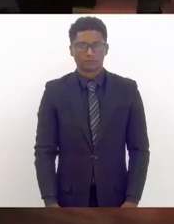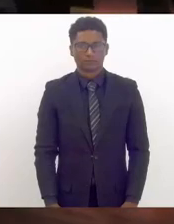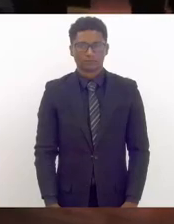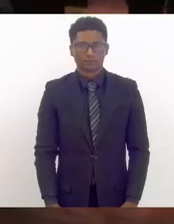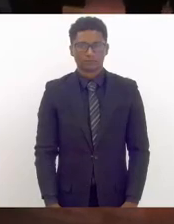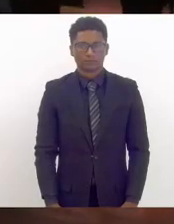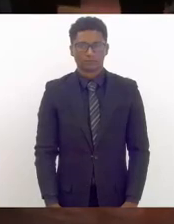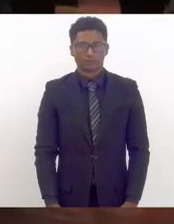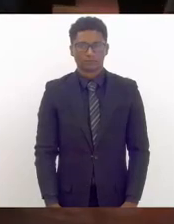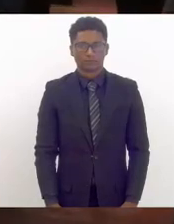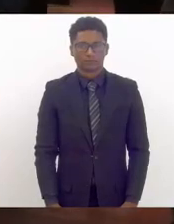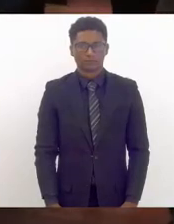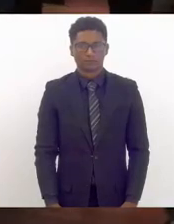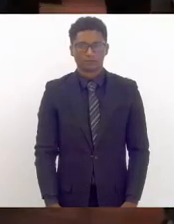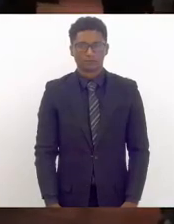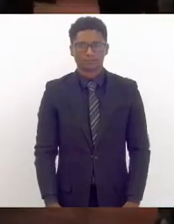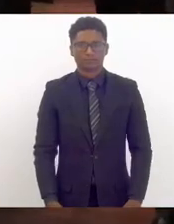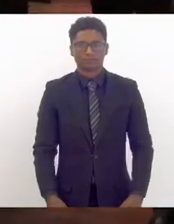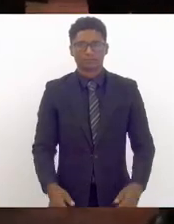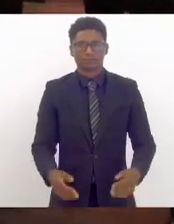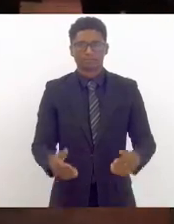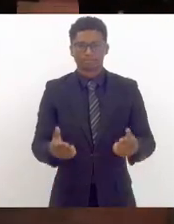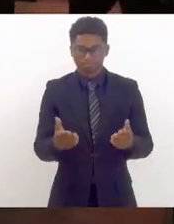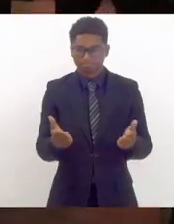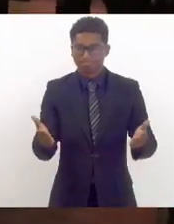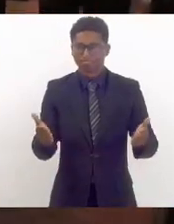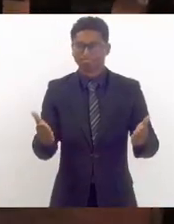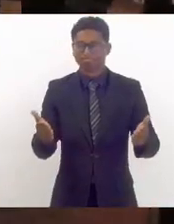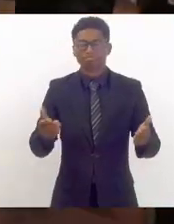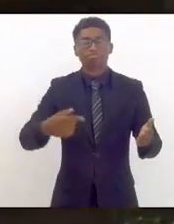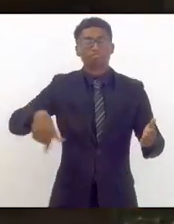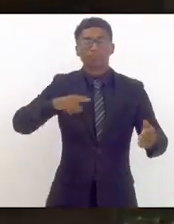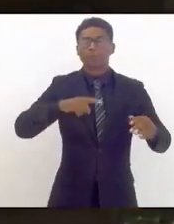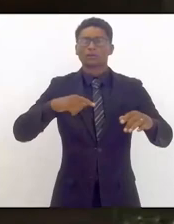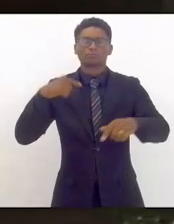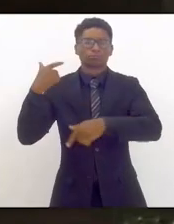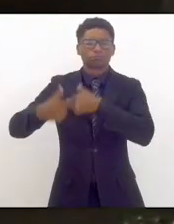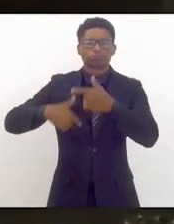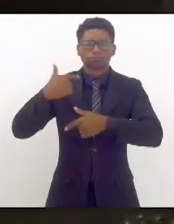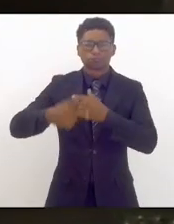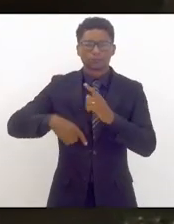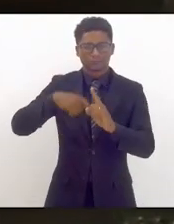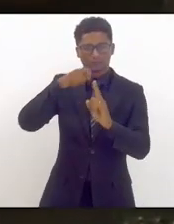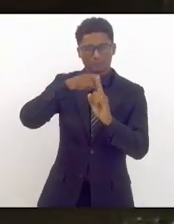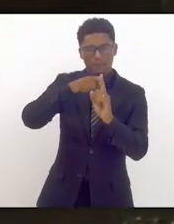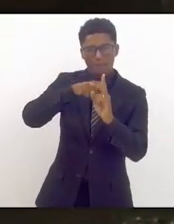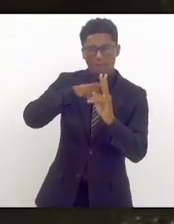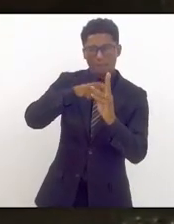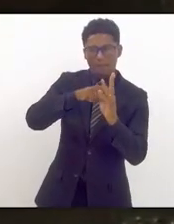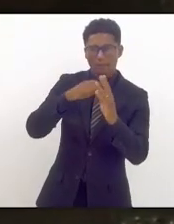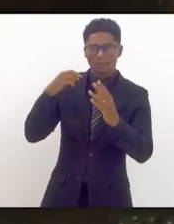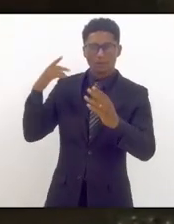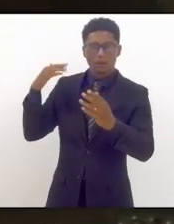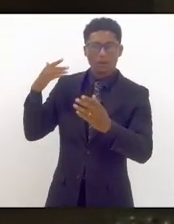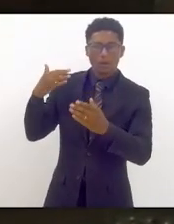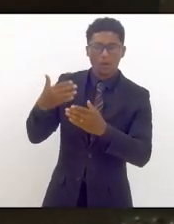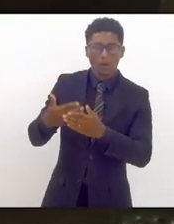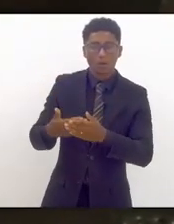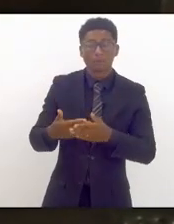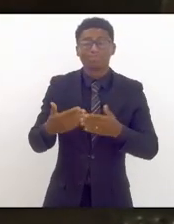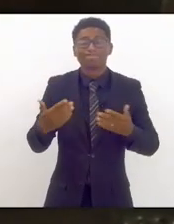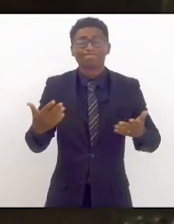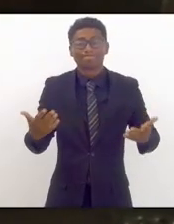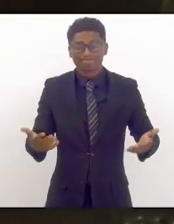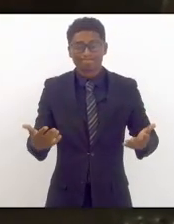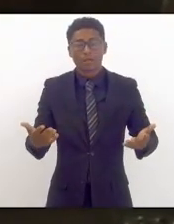Meus amigos e minhas amigas, trabalhamos intensamente nos últimos meses e demos início a um mandato em que temos